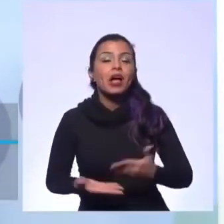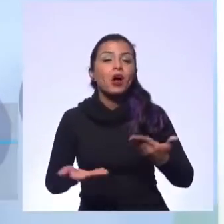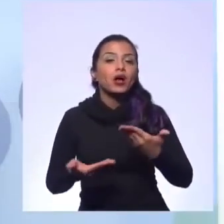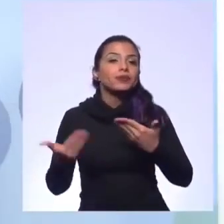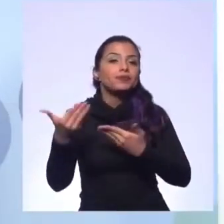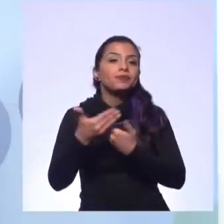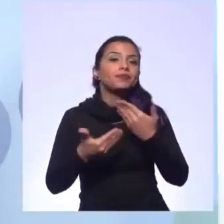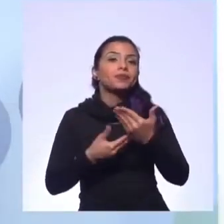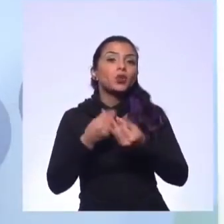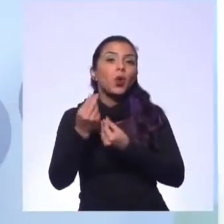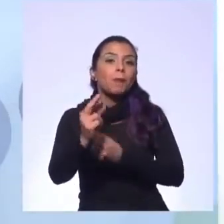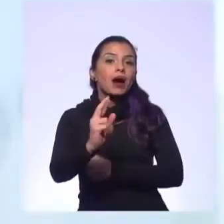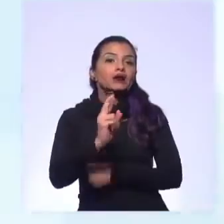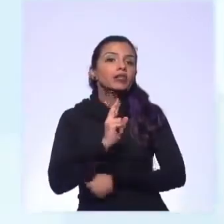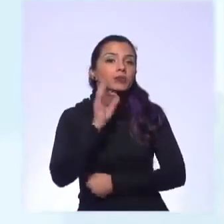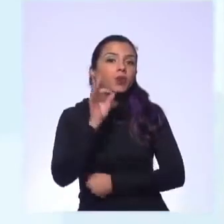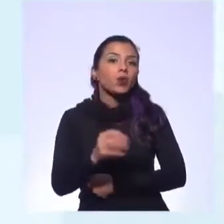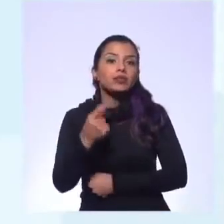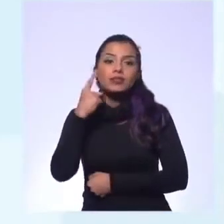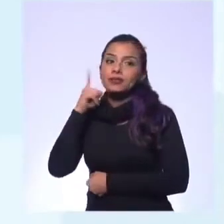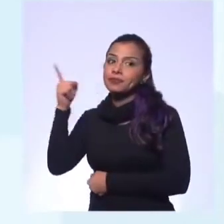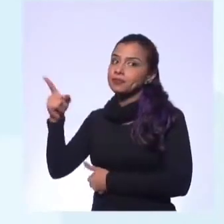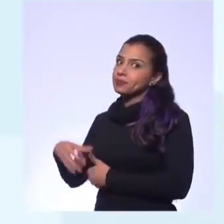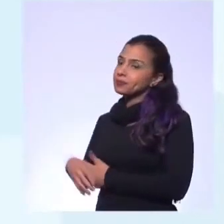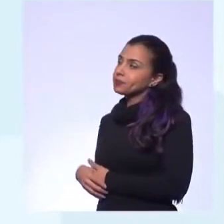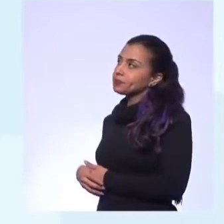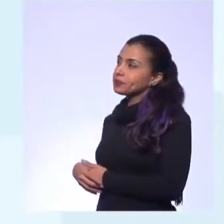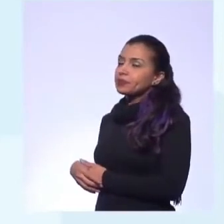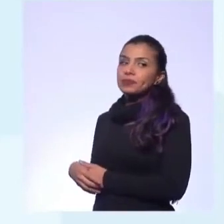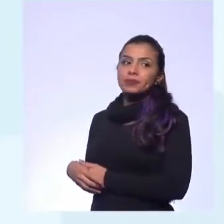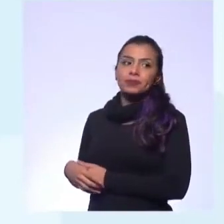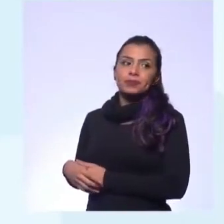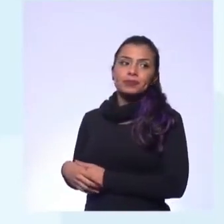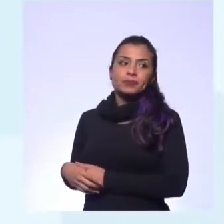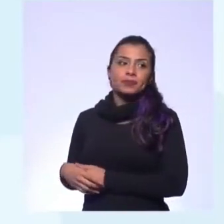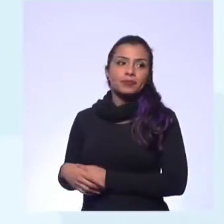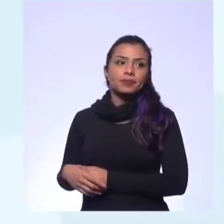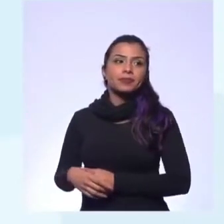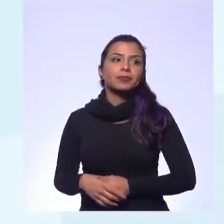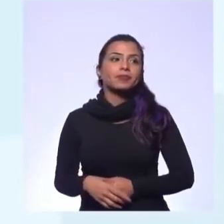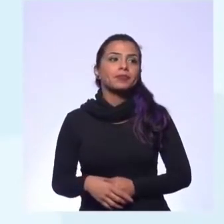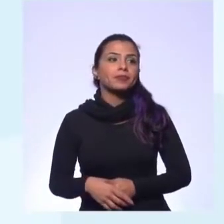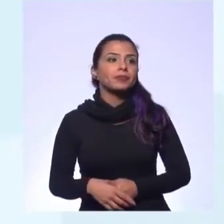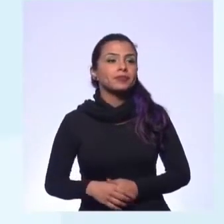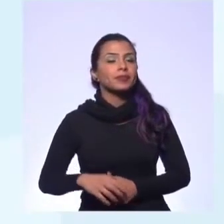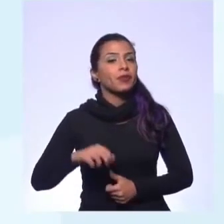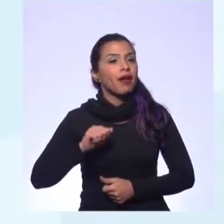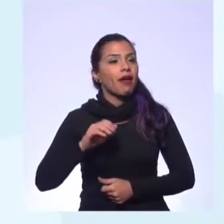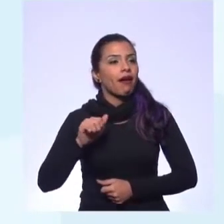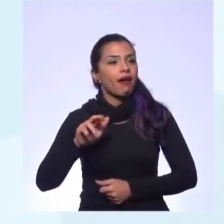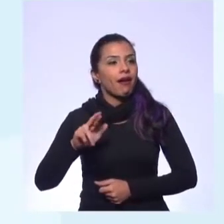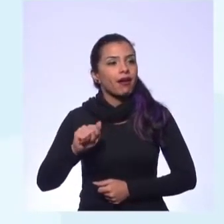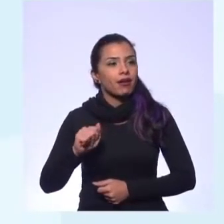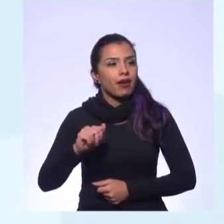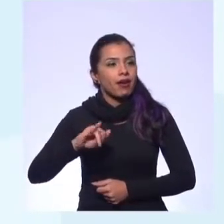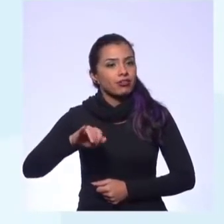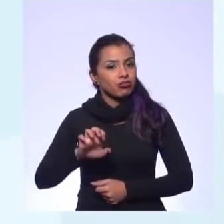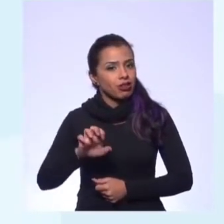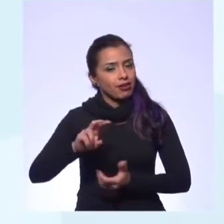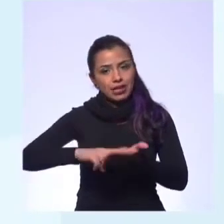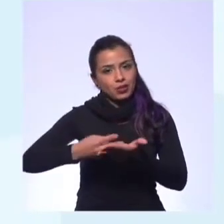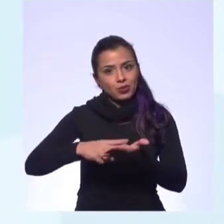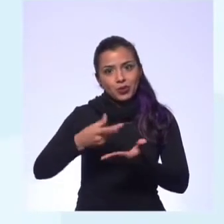como ficaria a resposta. Então aí, ó, a primeira aí terá acarajé, não tem como traduzir,